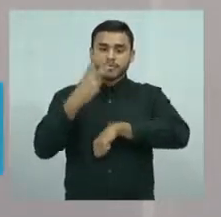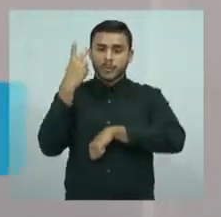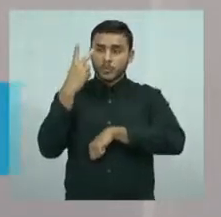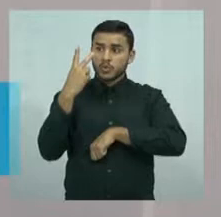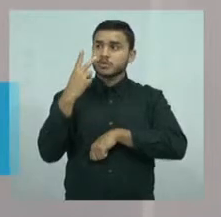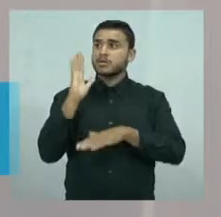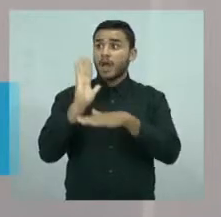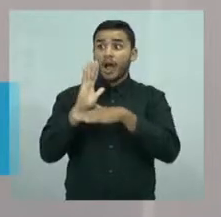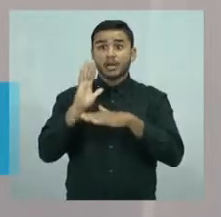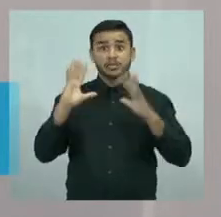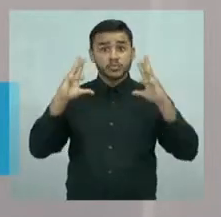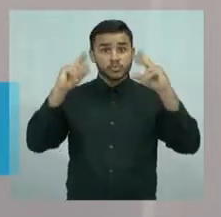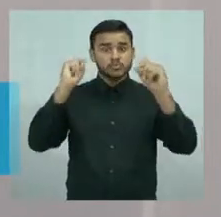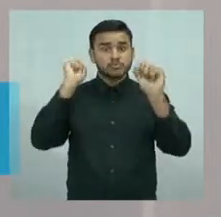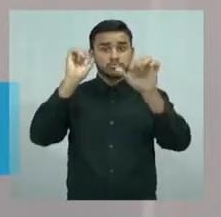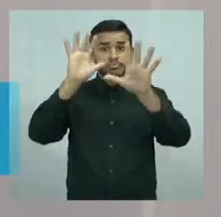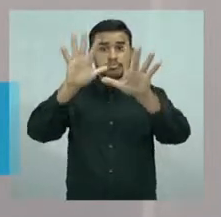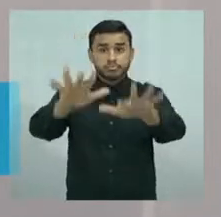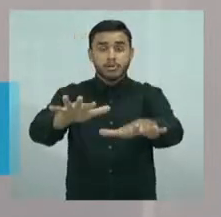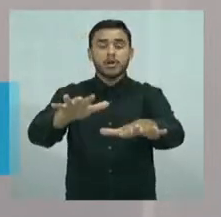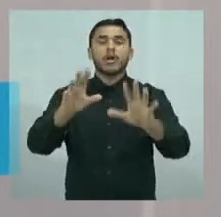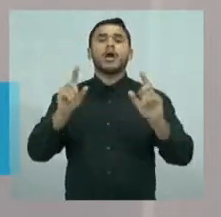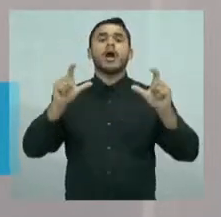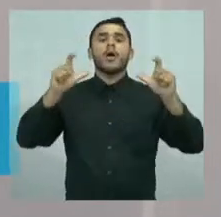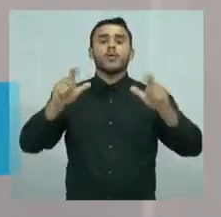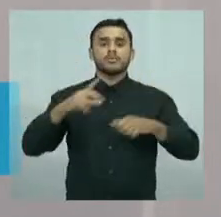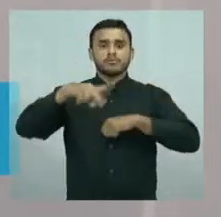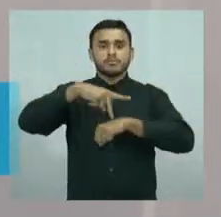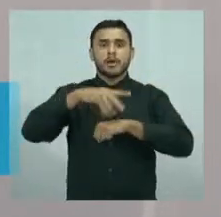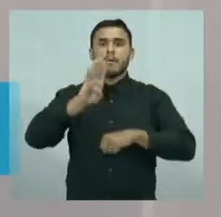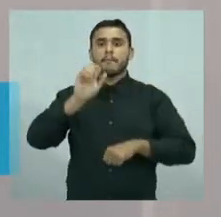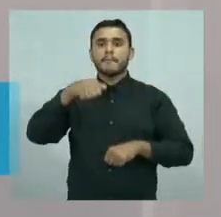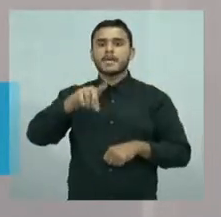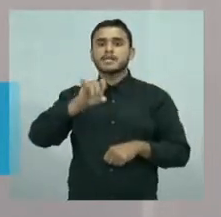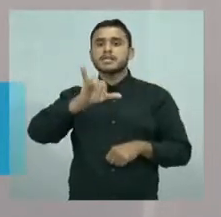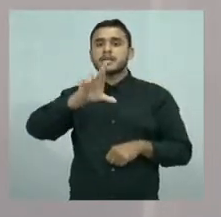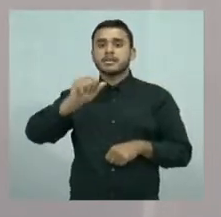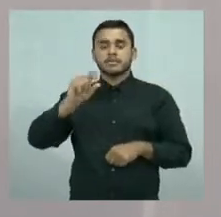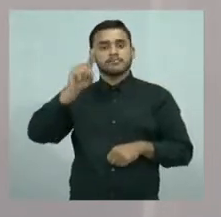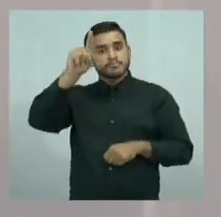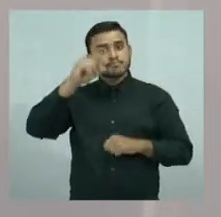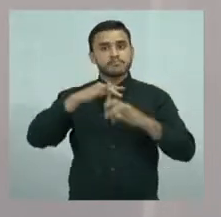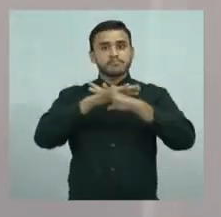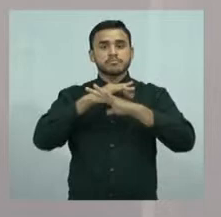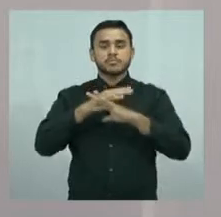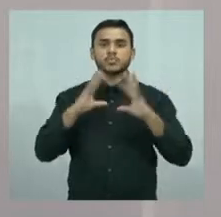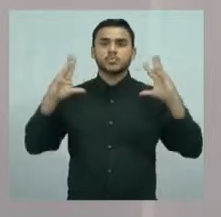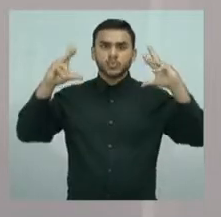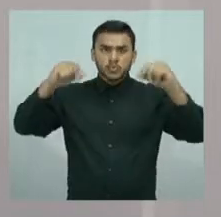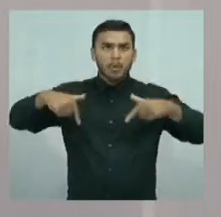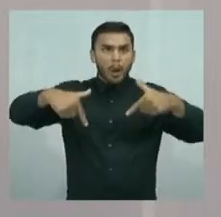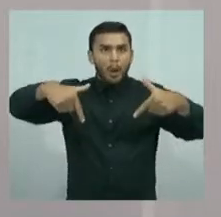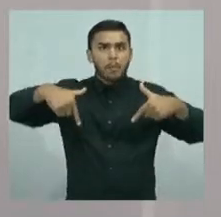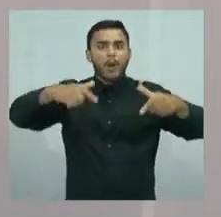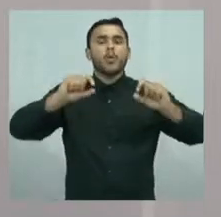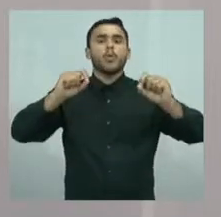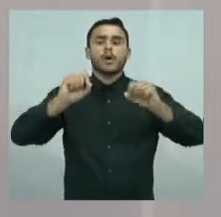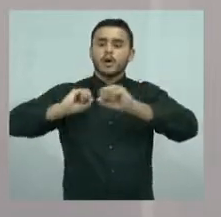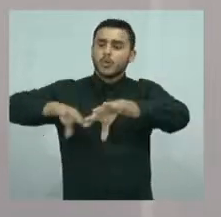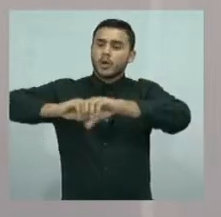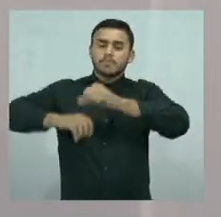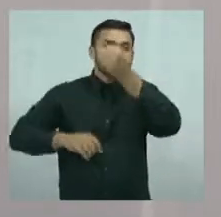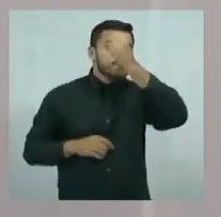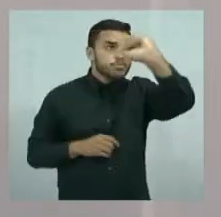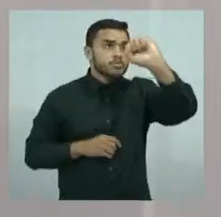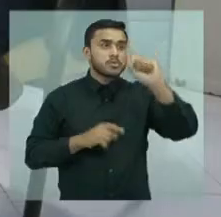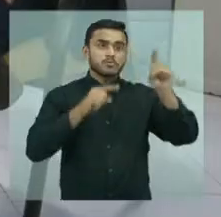Bandeira, para mais um ato, nesse caso, em defesa da educação e em desagravo à frase do